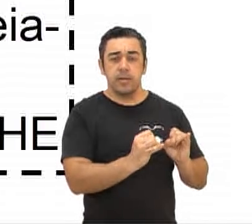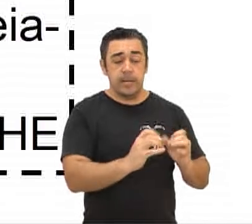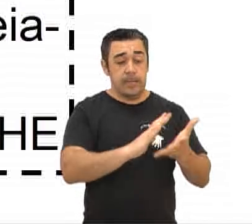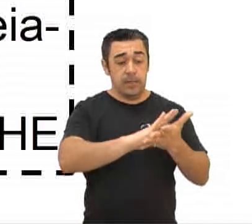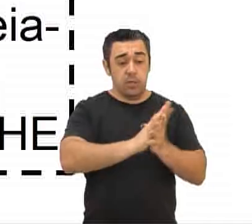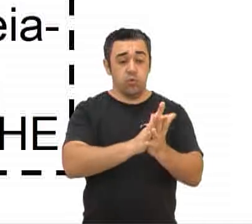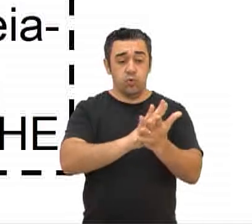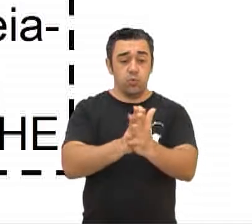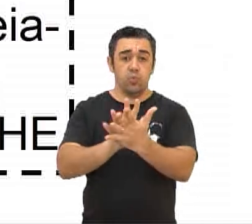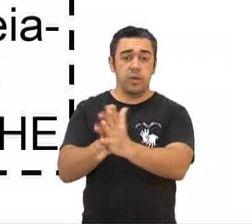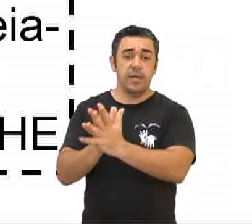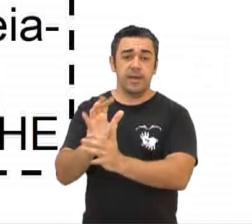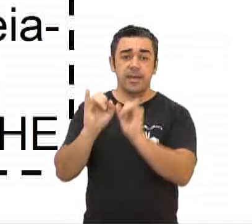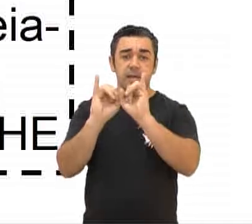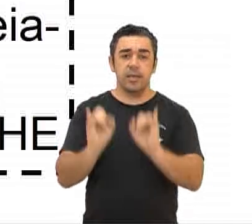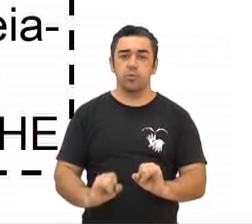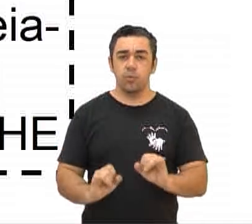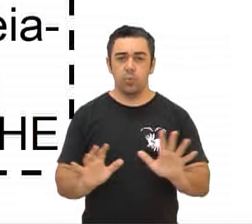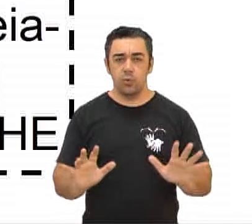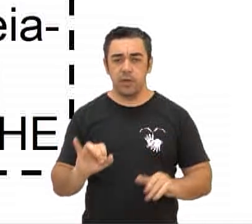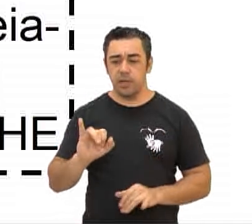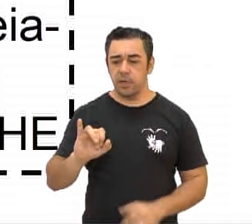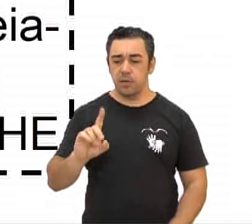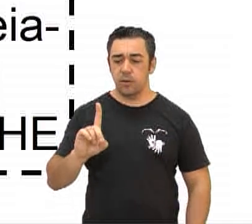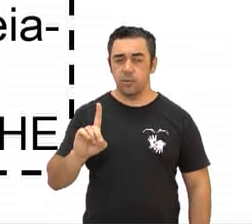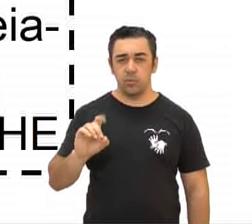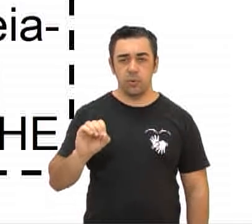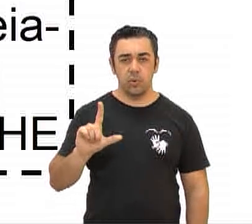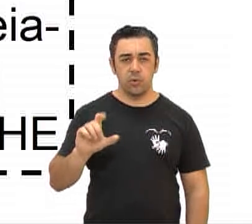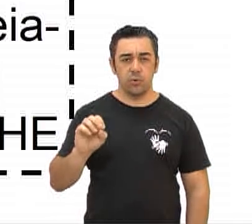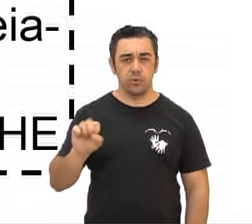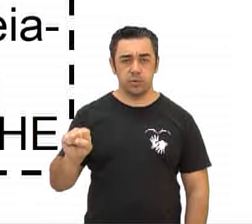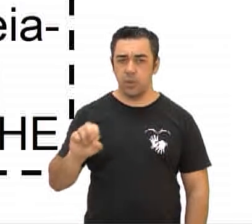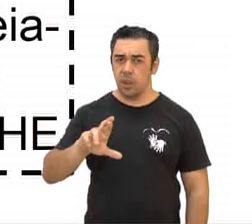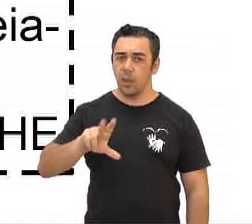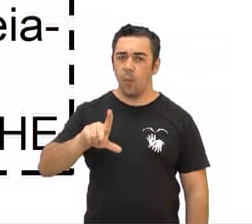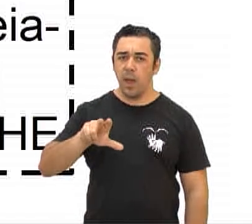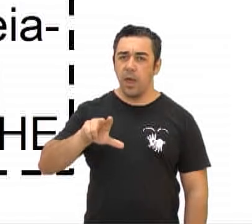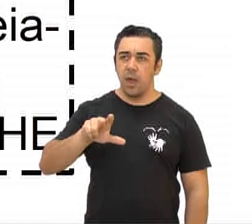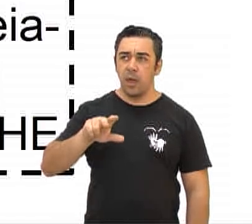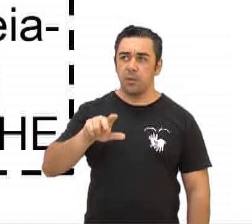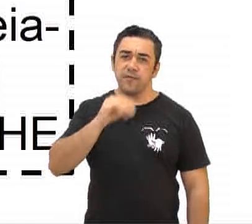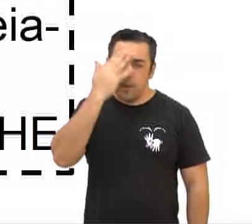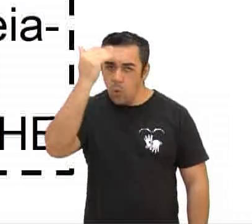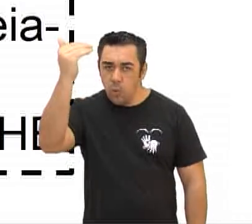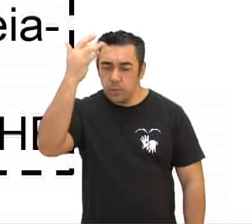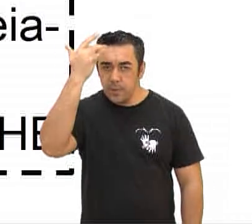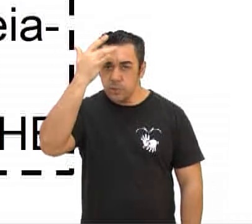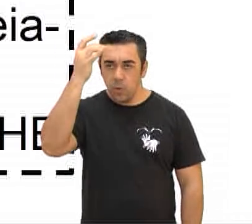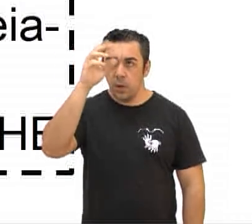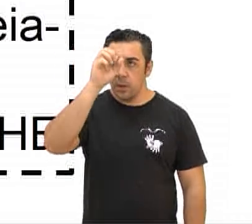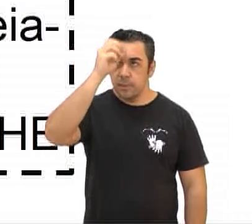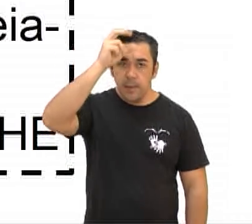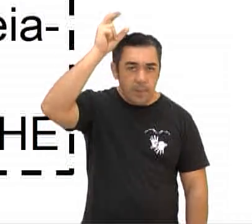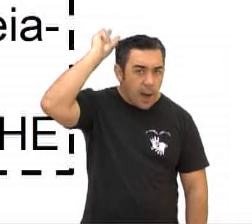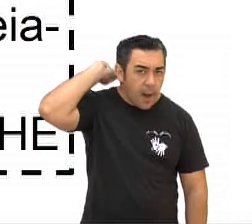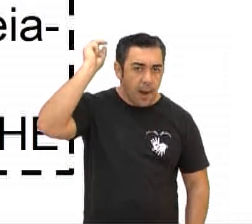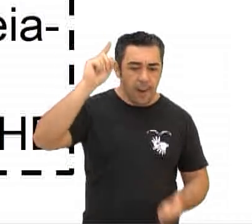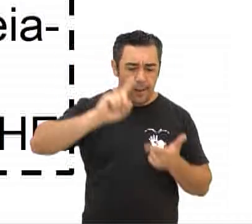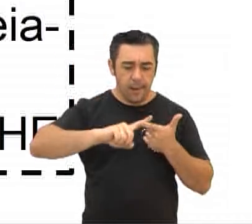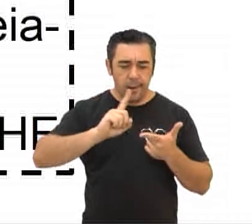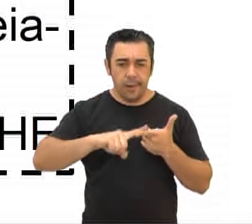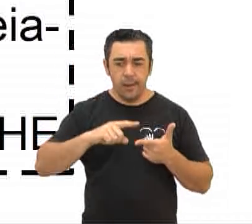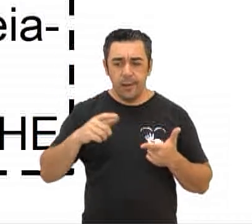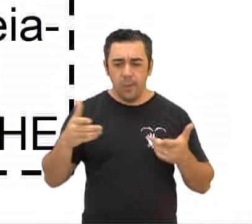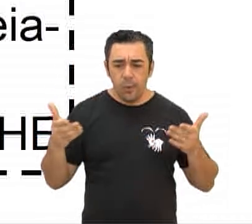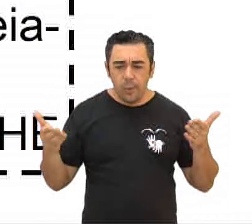o ídolo da filosofia do Nietzsche? Ele não está falando, né, do Neymar, né, da banda de pop coreano, ou sei lá qual é o ídolo